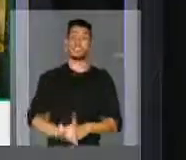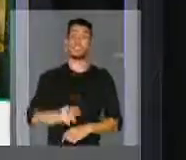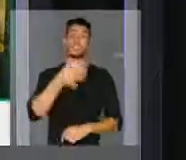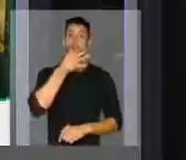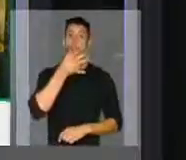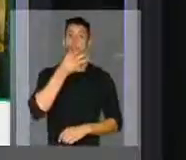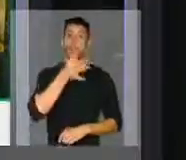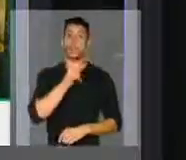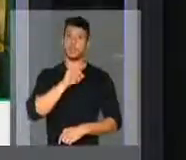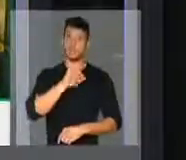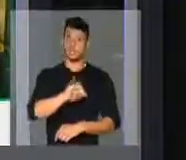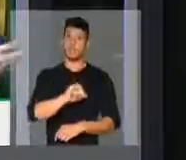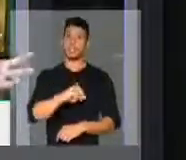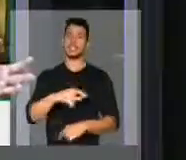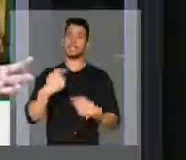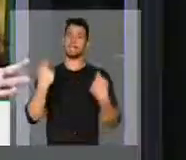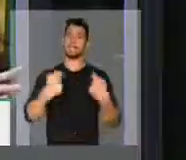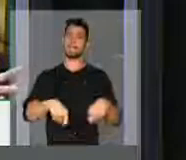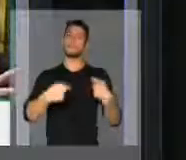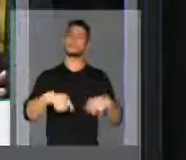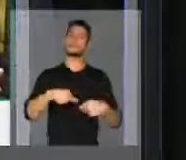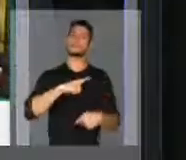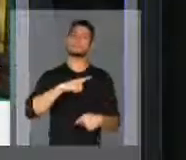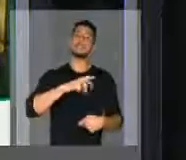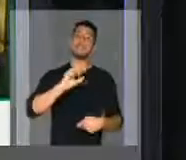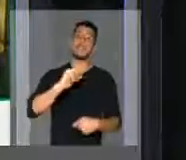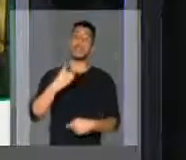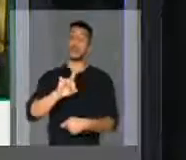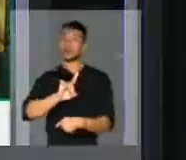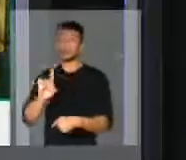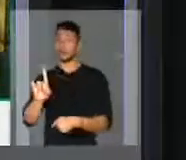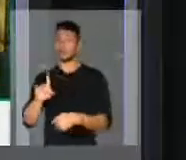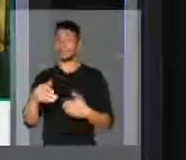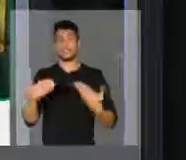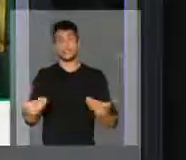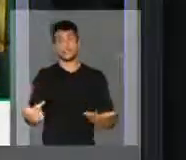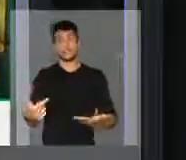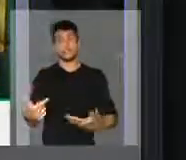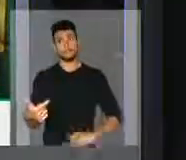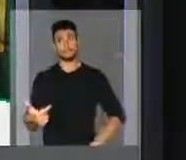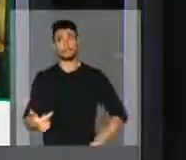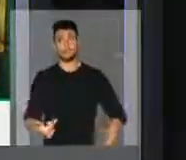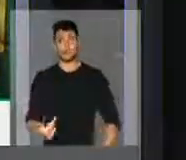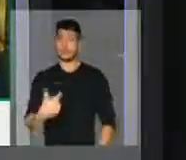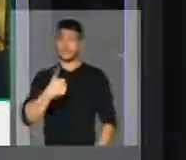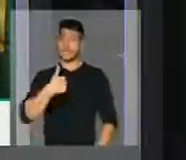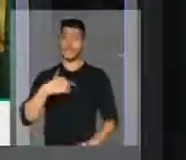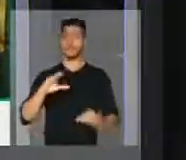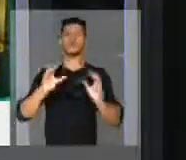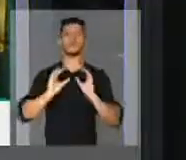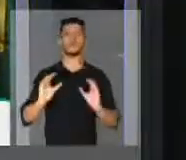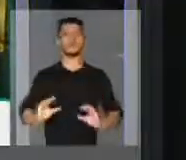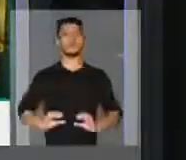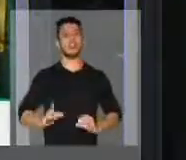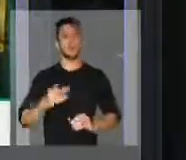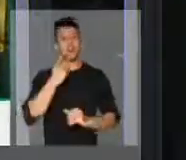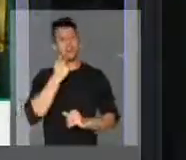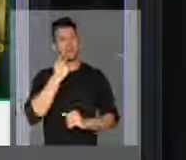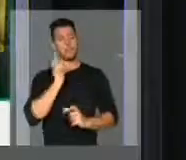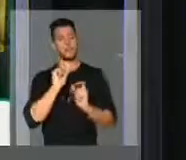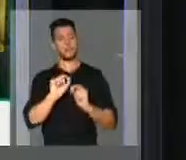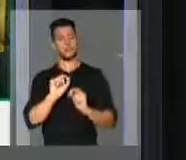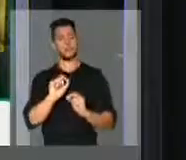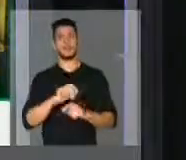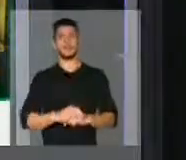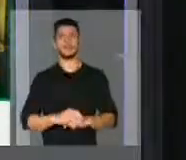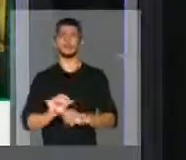opinar sobre essa necessidade do cidadão. Chega eu e o outro cidadão, e eu digo assim: